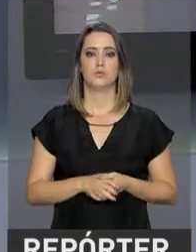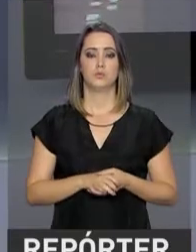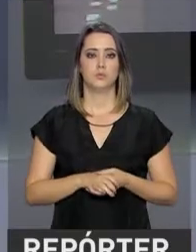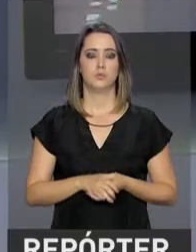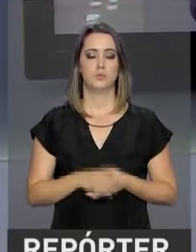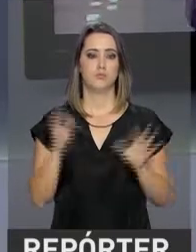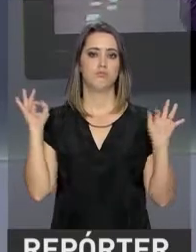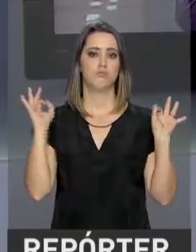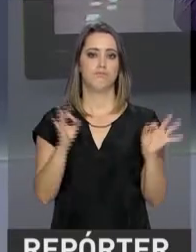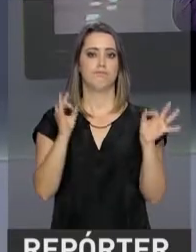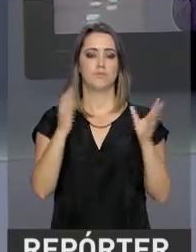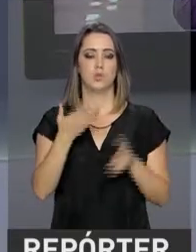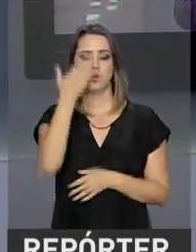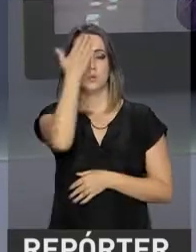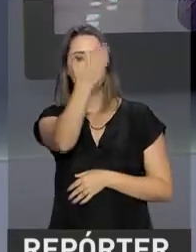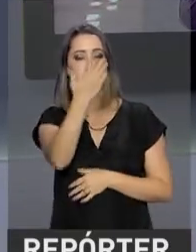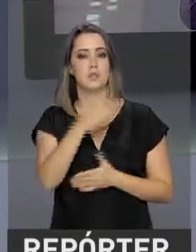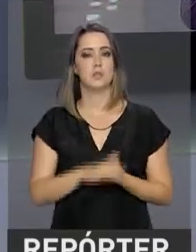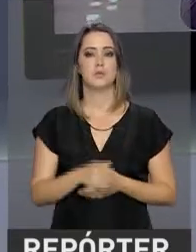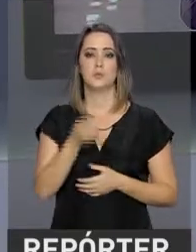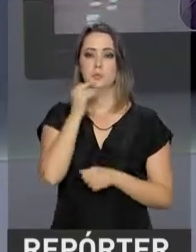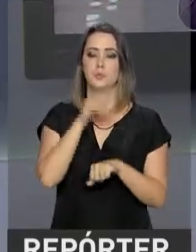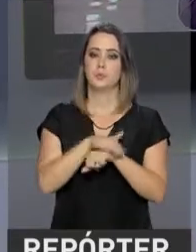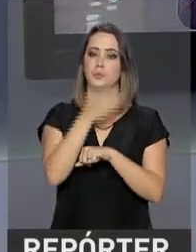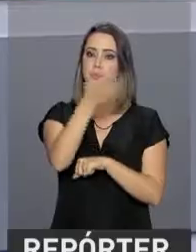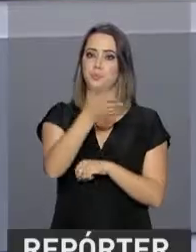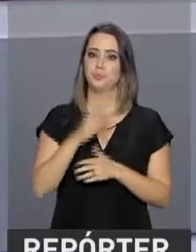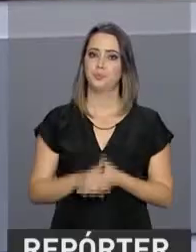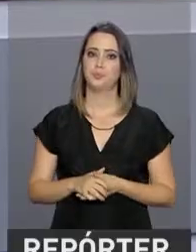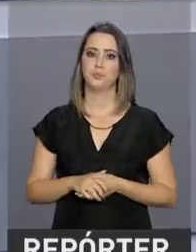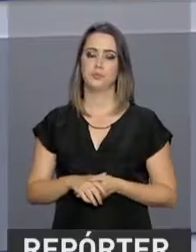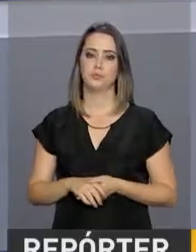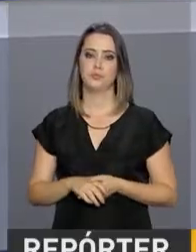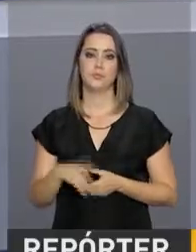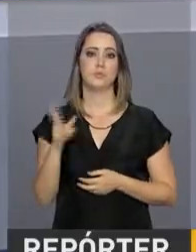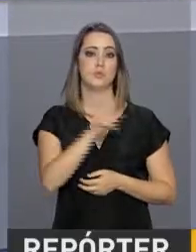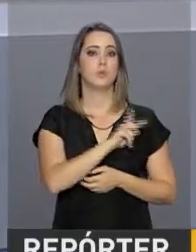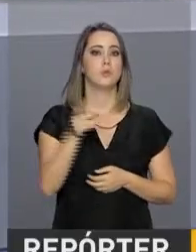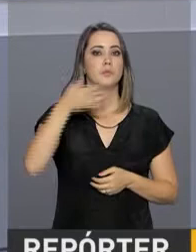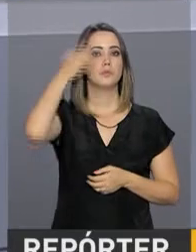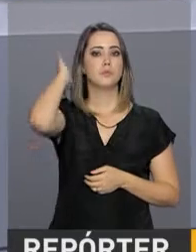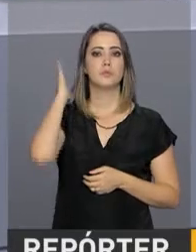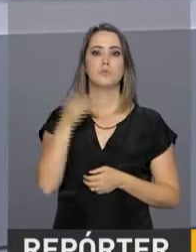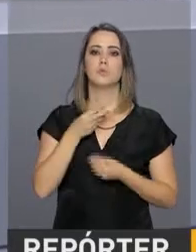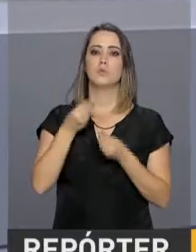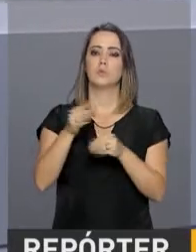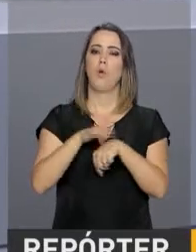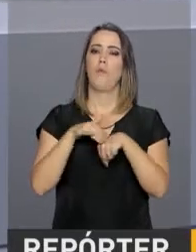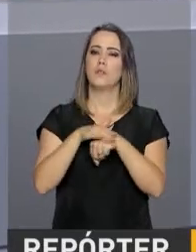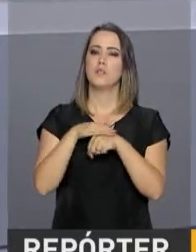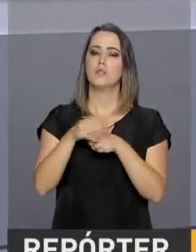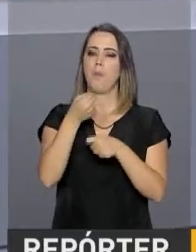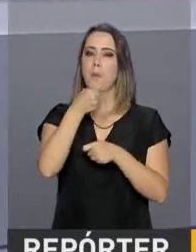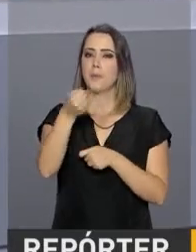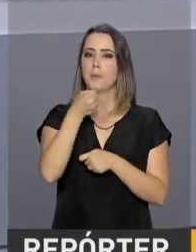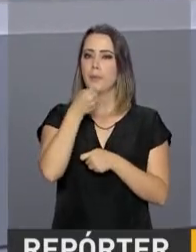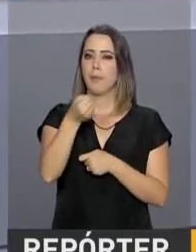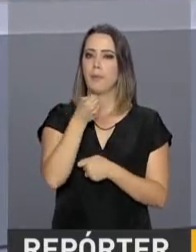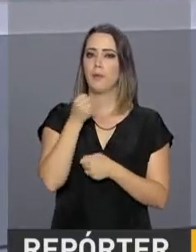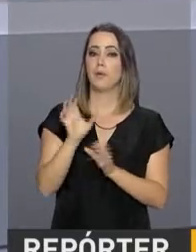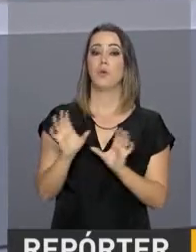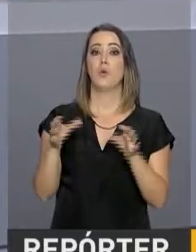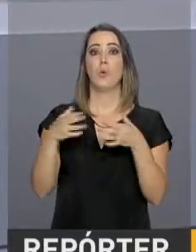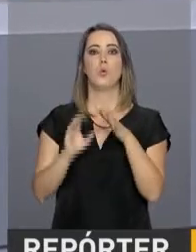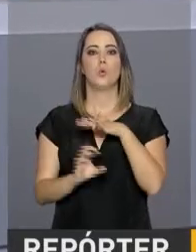roberto está bem muito obrigado joão pedro uma boa noite pra você o presidente michel temer concedeu entrevista exclusiva aos veículos